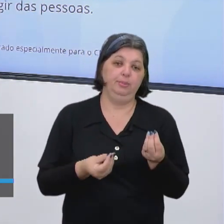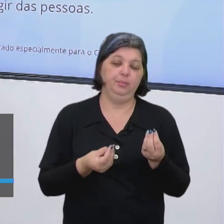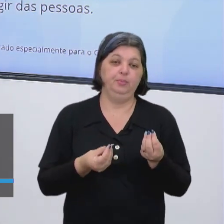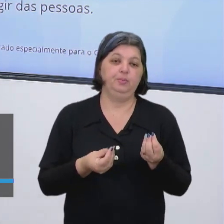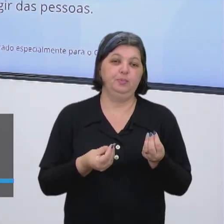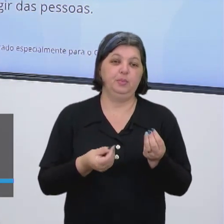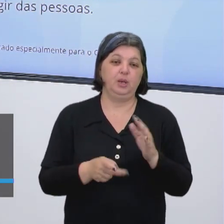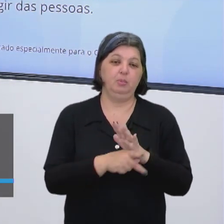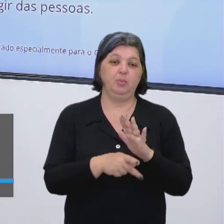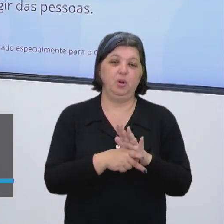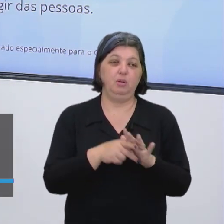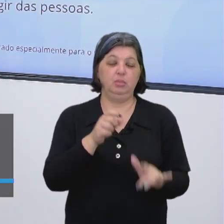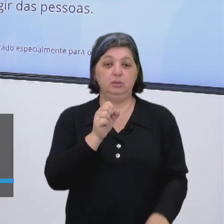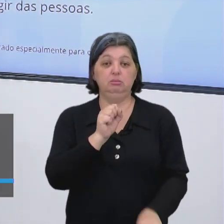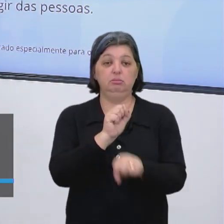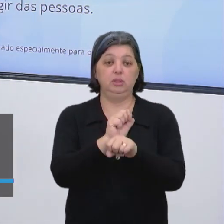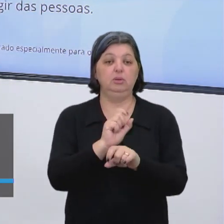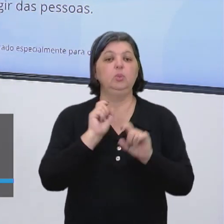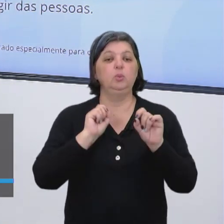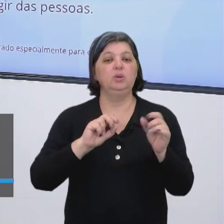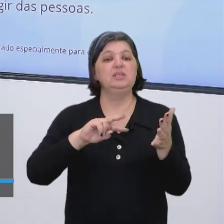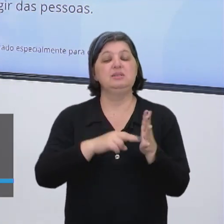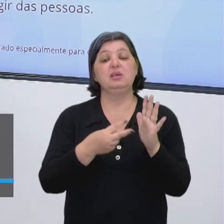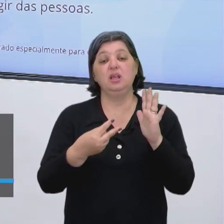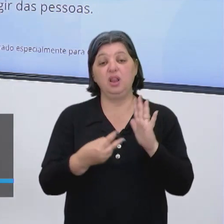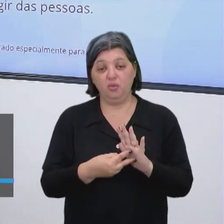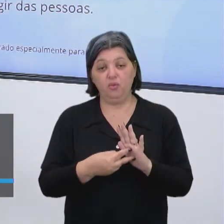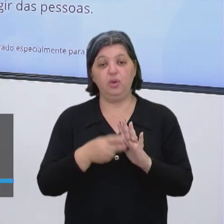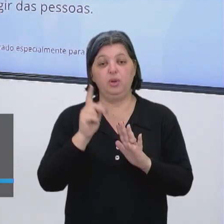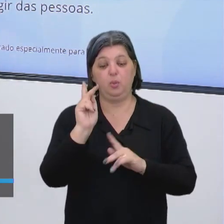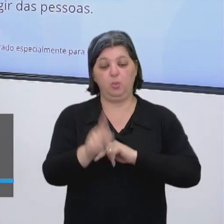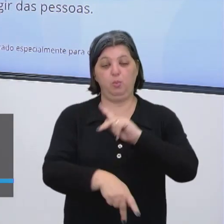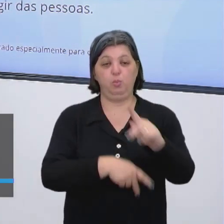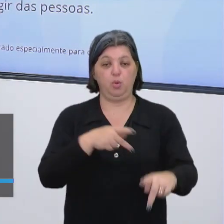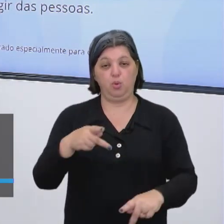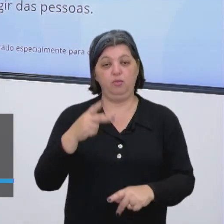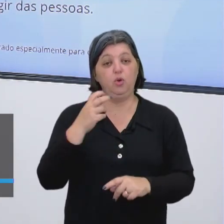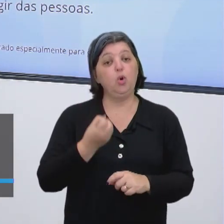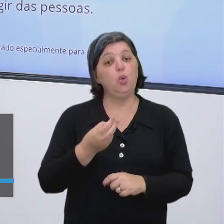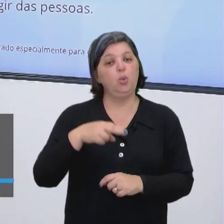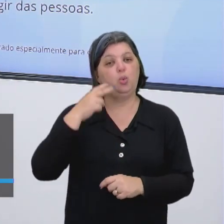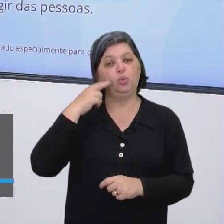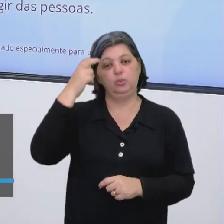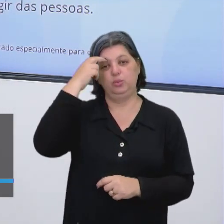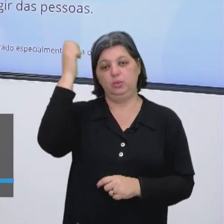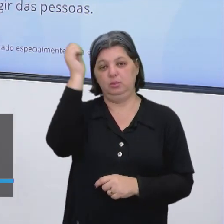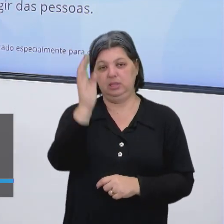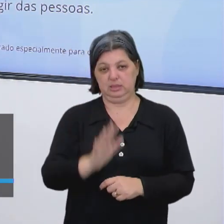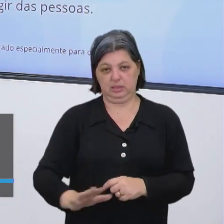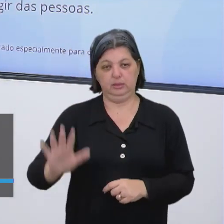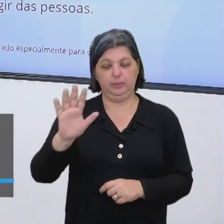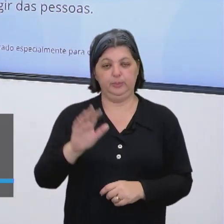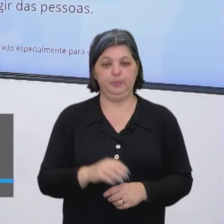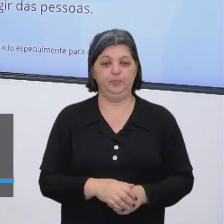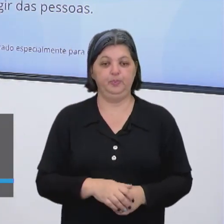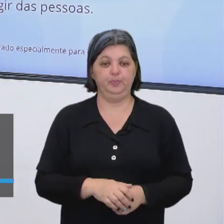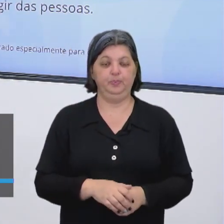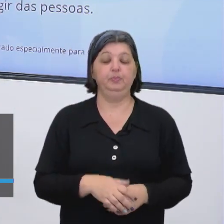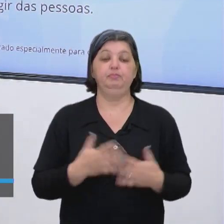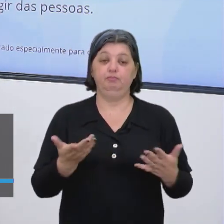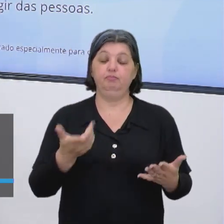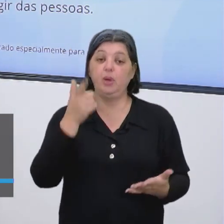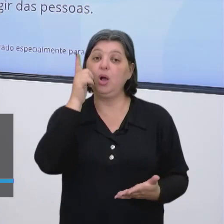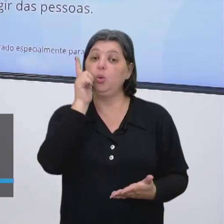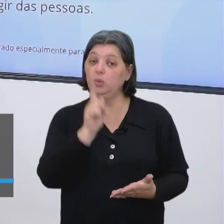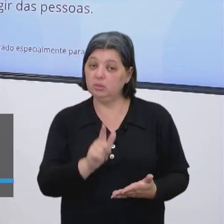definições engessadas do que é ou do que não é o povo ou a cultura brasileira. E para que a gente chegasse